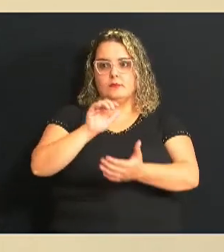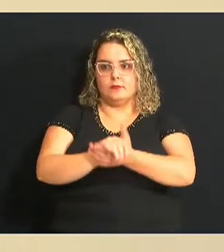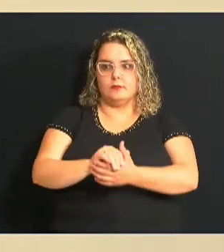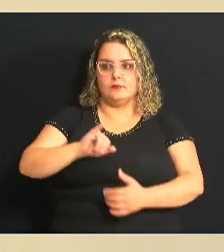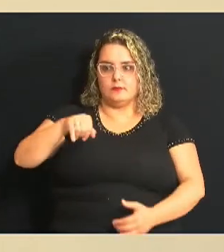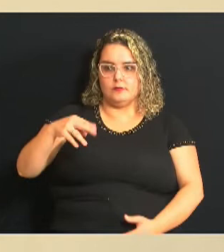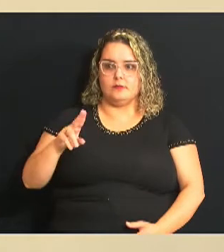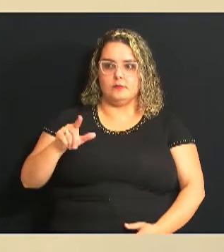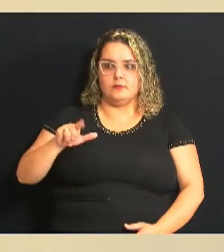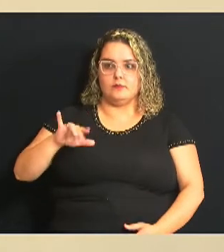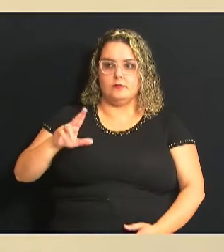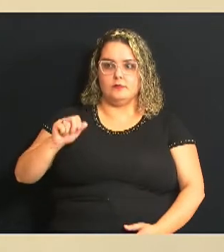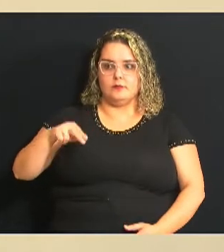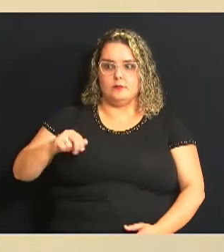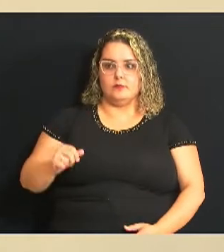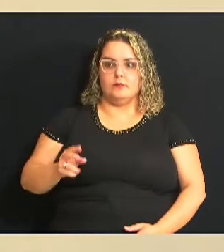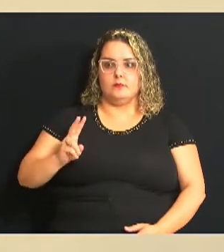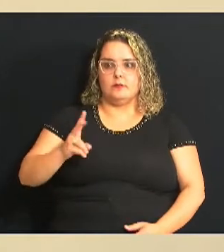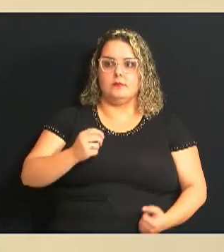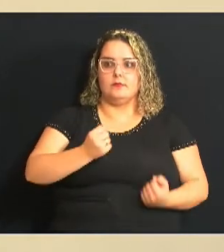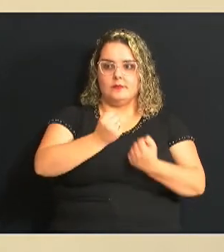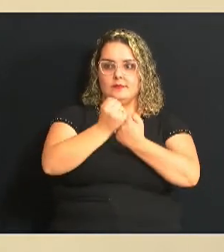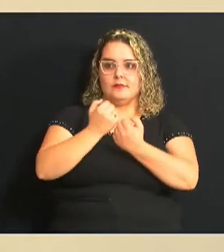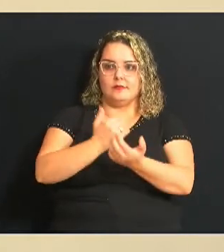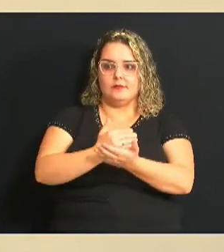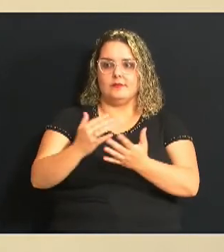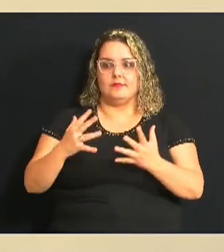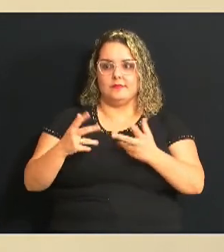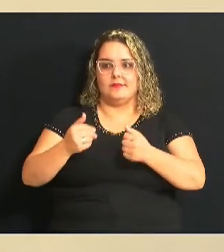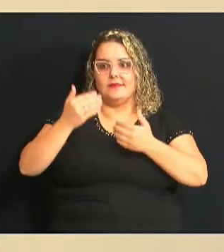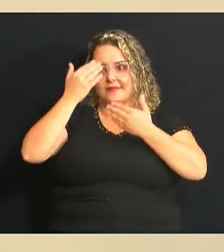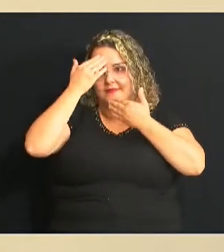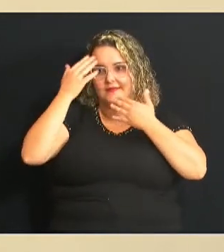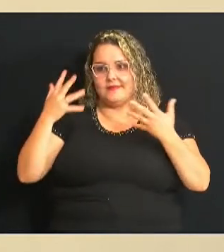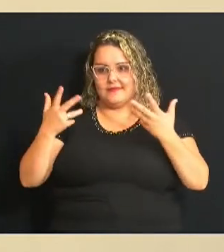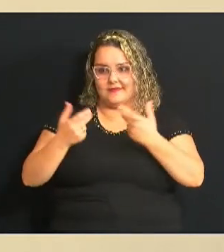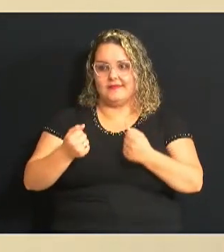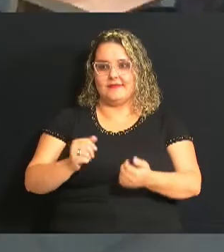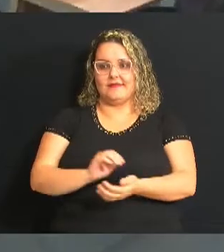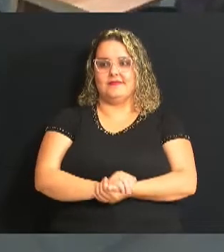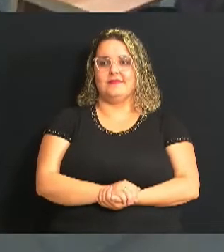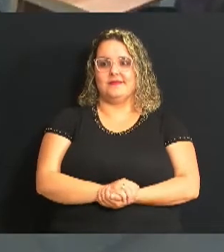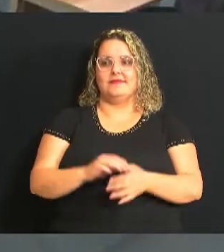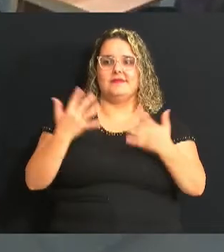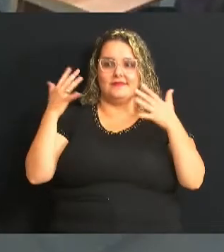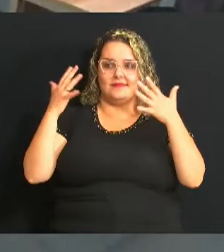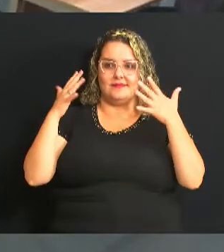tem me apoiado desde o início de tudo. Muito obrigado a todos.